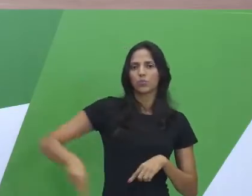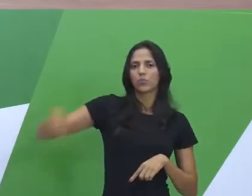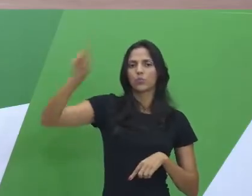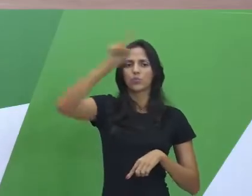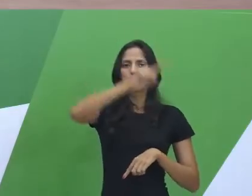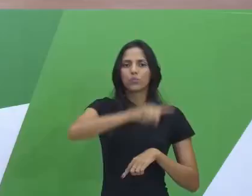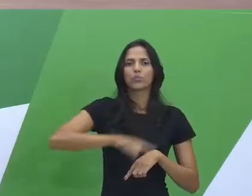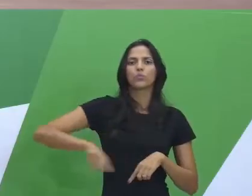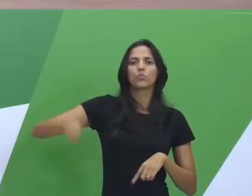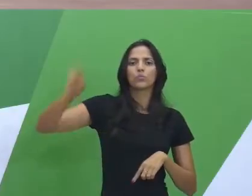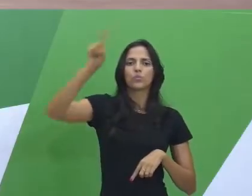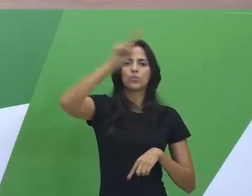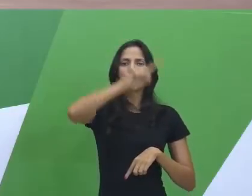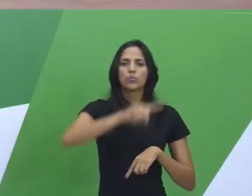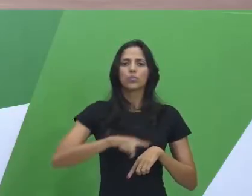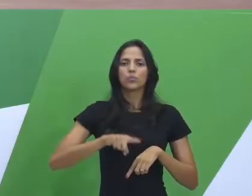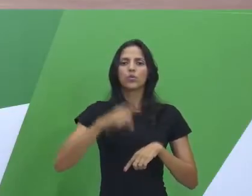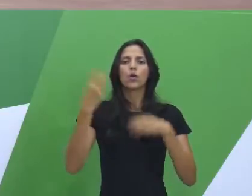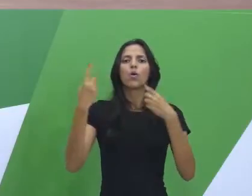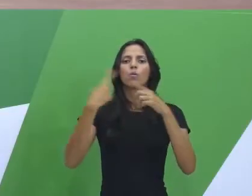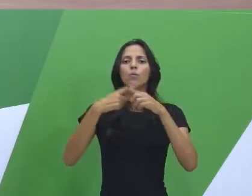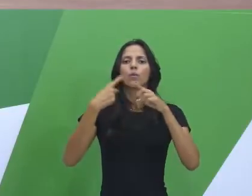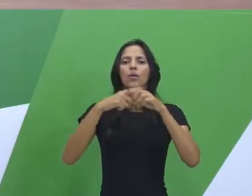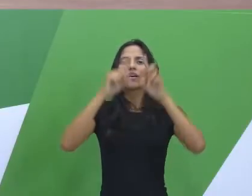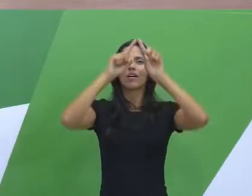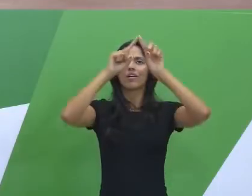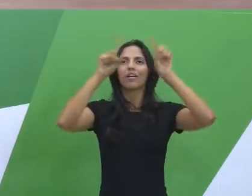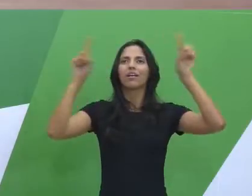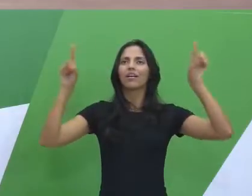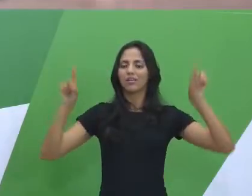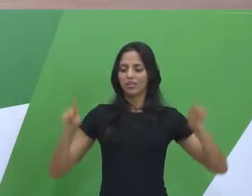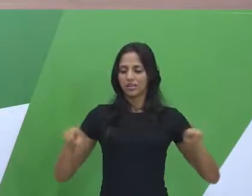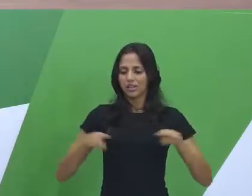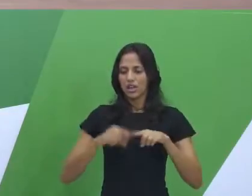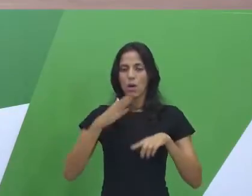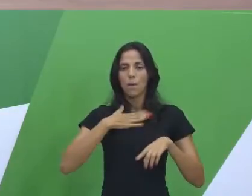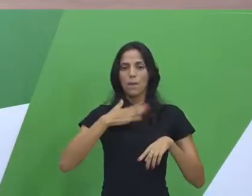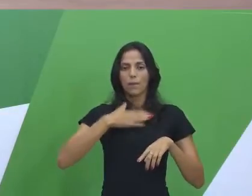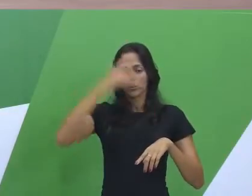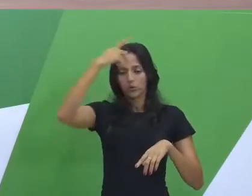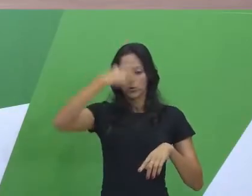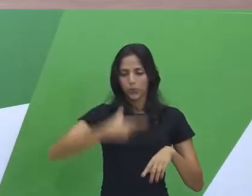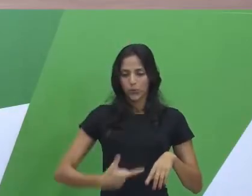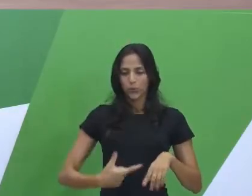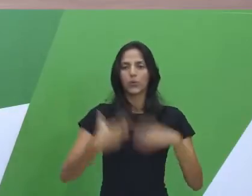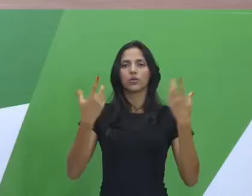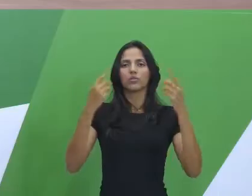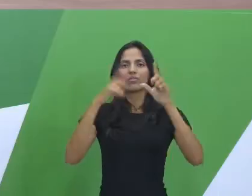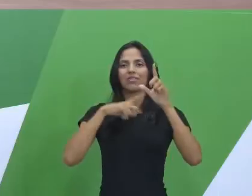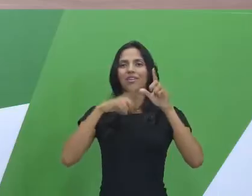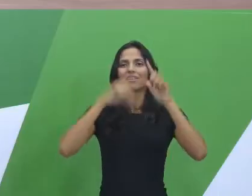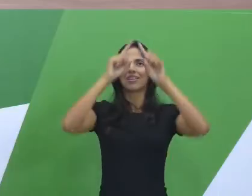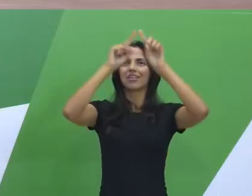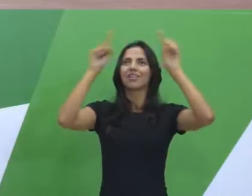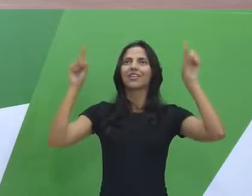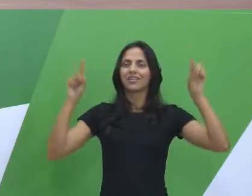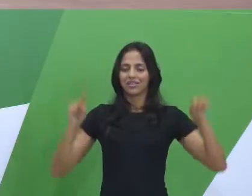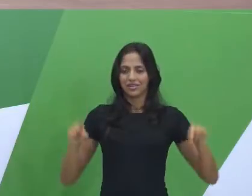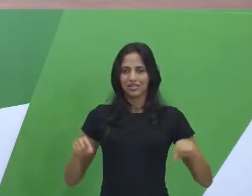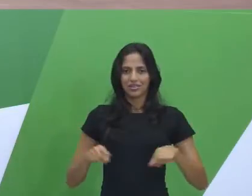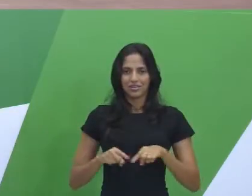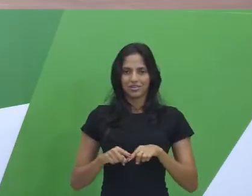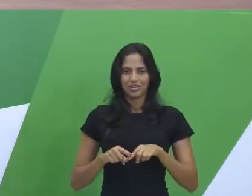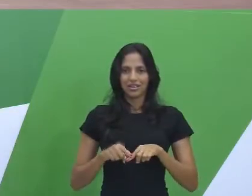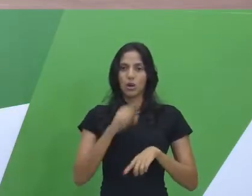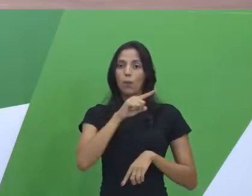ondulação oriunda desse nosso campo. Esse nosso campo é o nosso campo visual. Então é a melhor estrutura